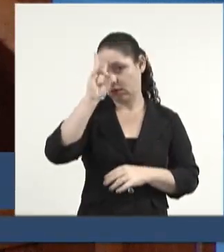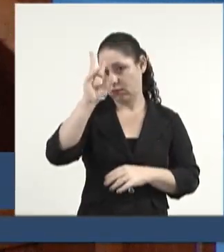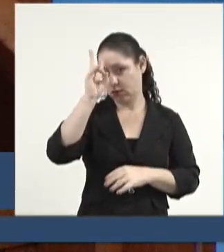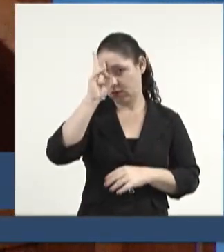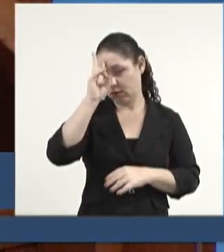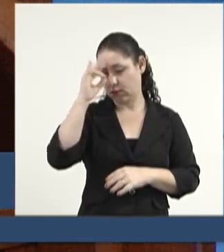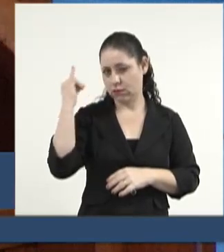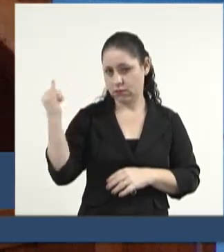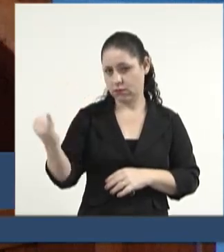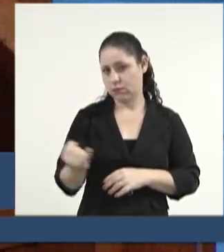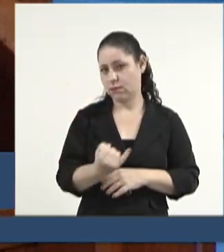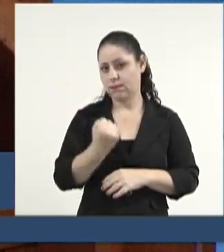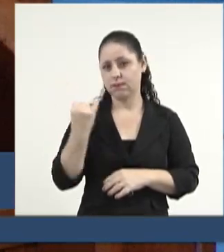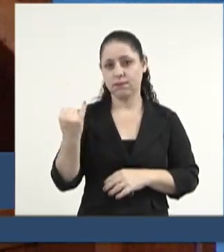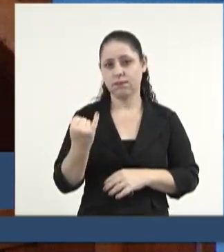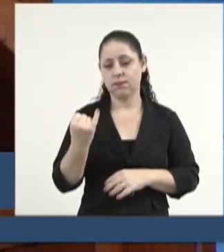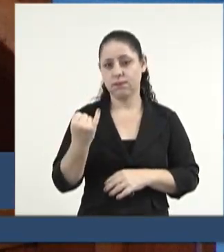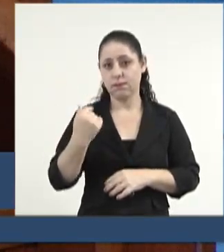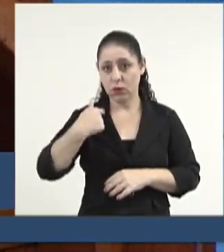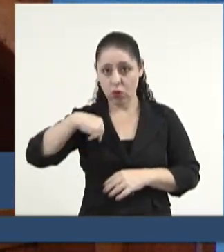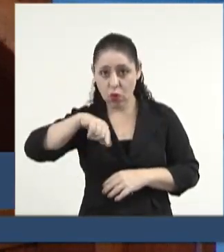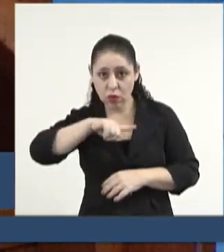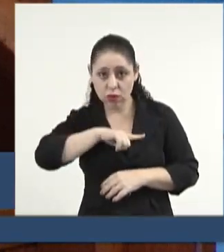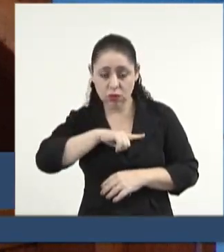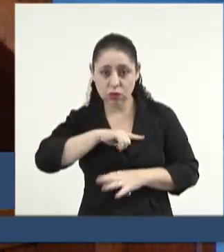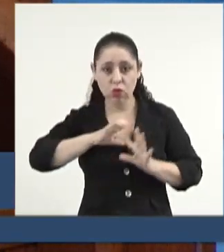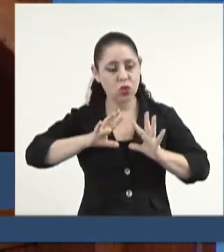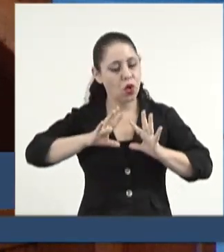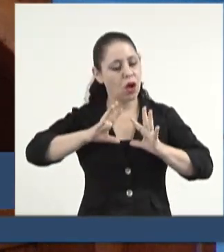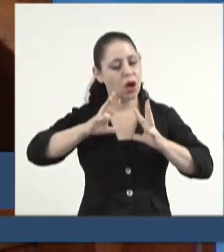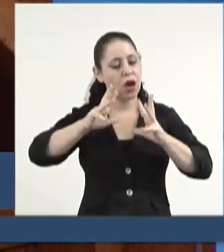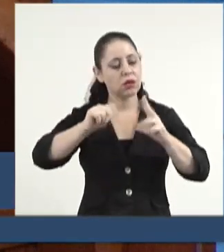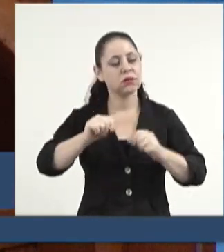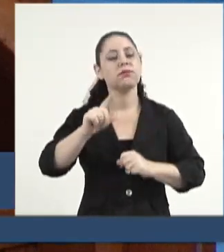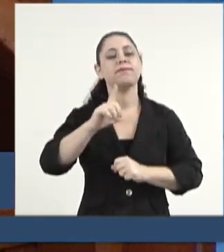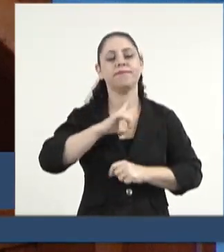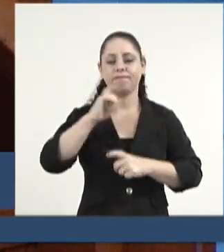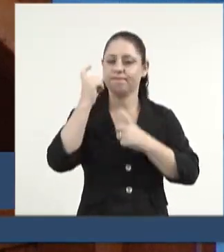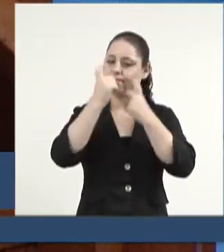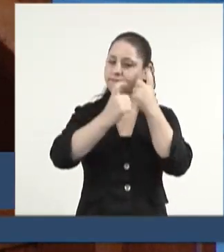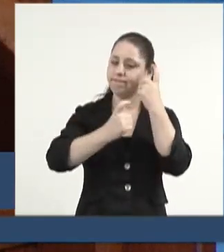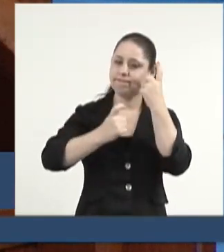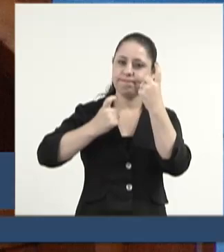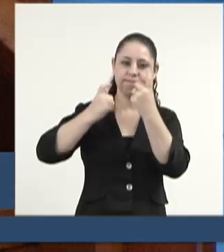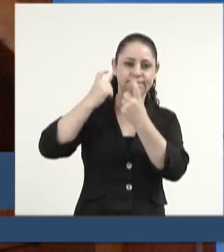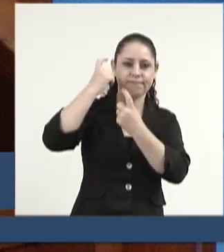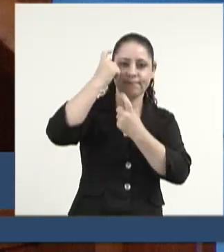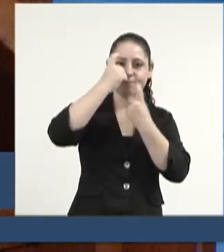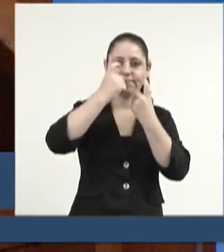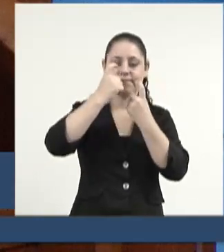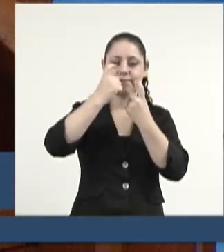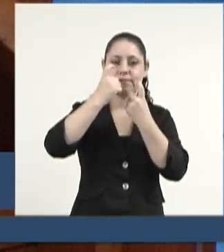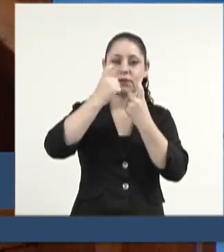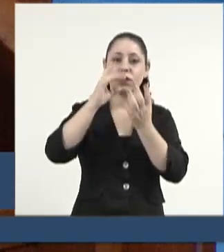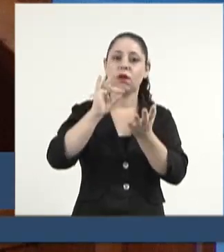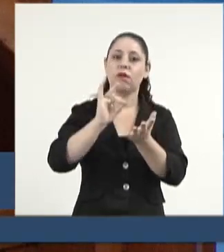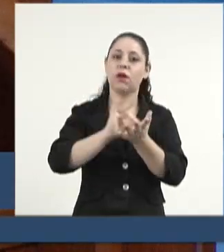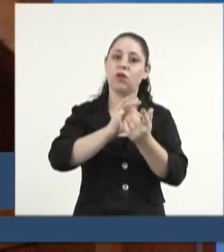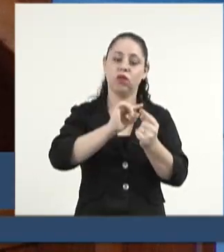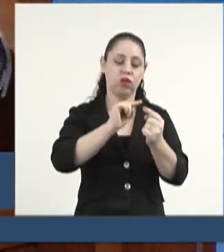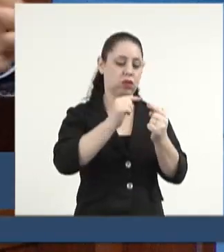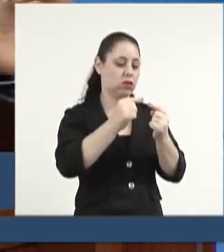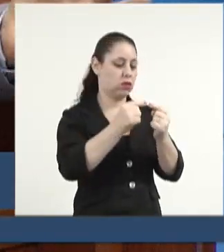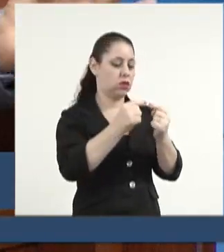ressaltando a importância de nós todos termos a preocupação, porque é uma preocupação realmente